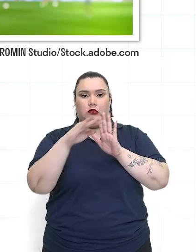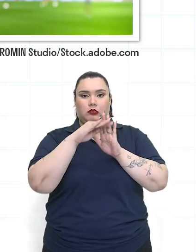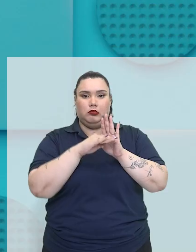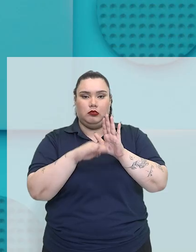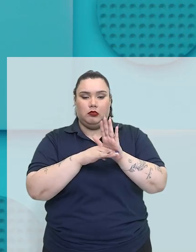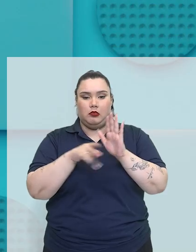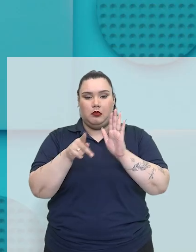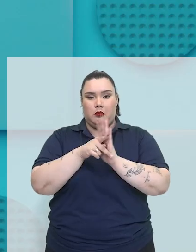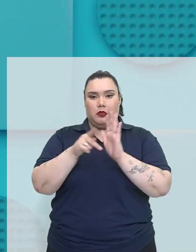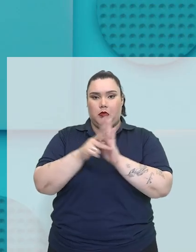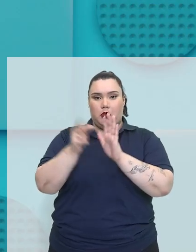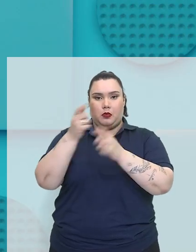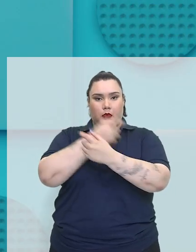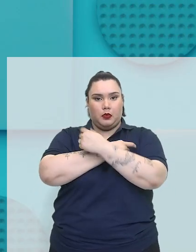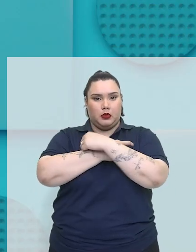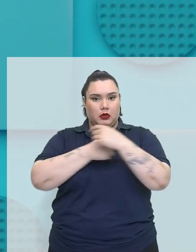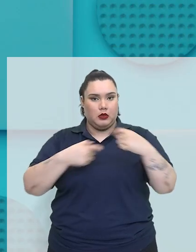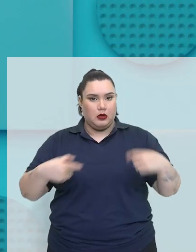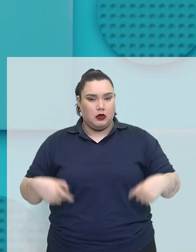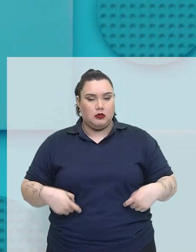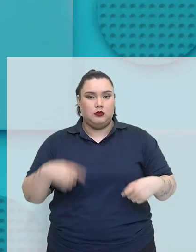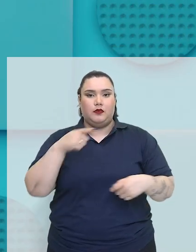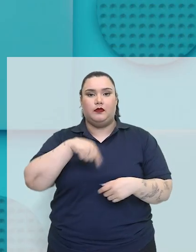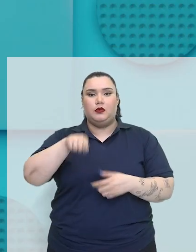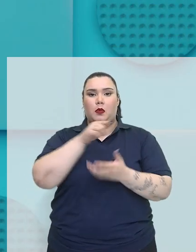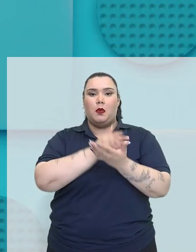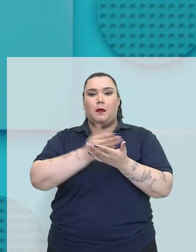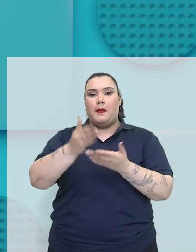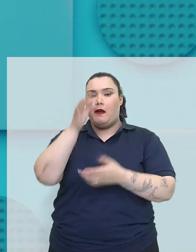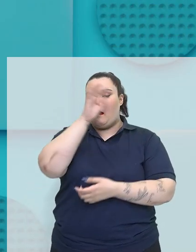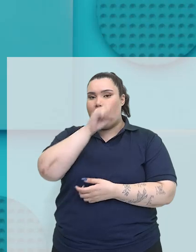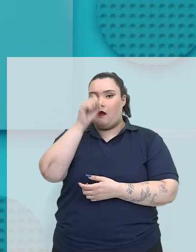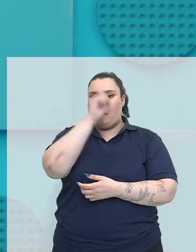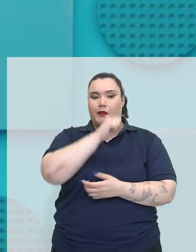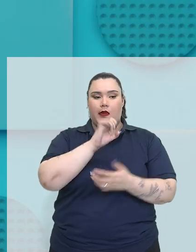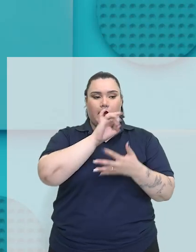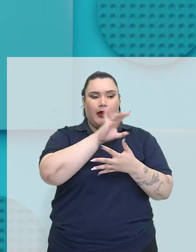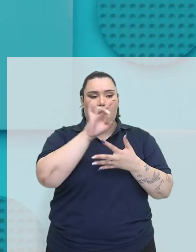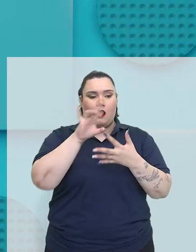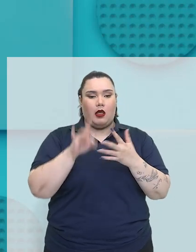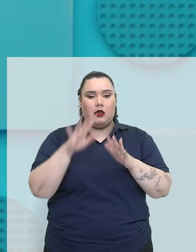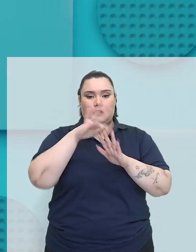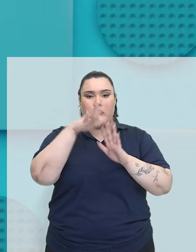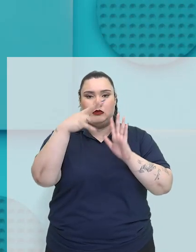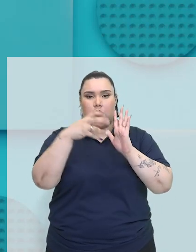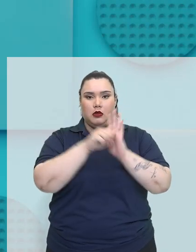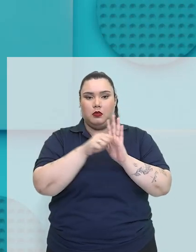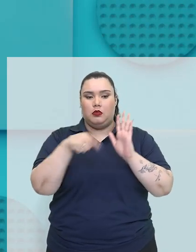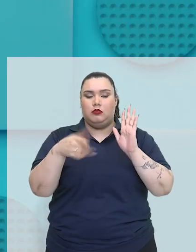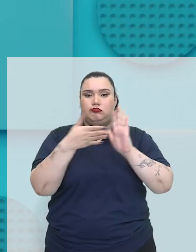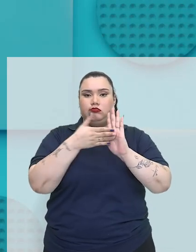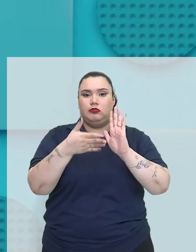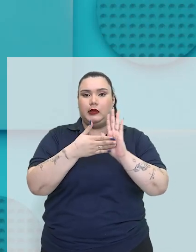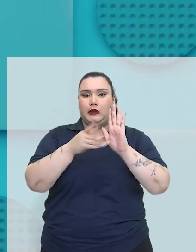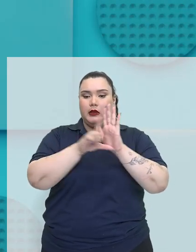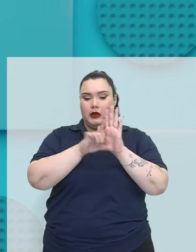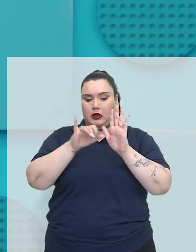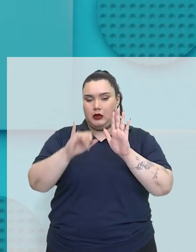você passa a conhecer cada símbolo que está colocado ali na lei do